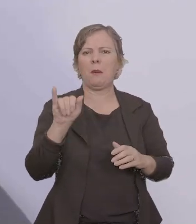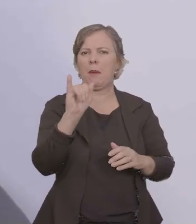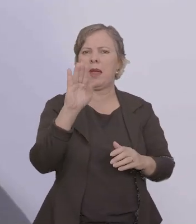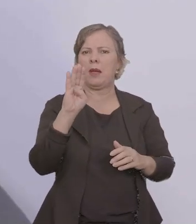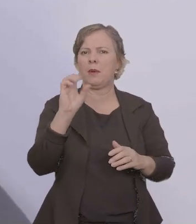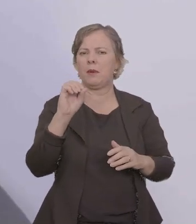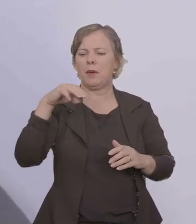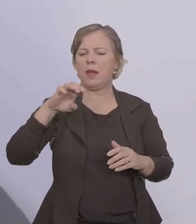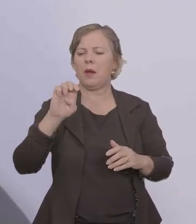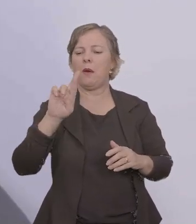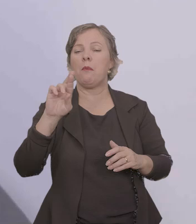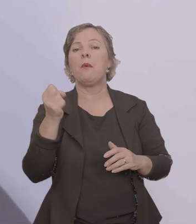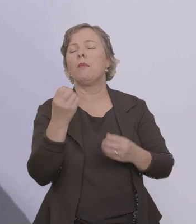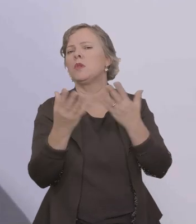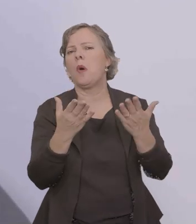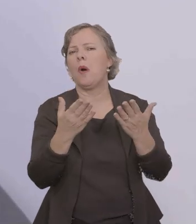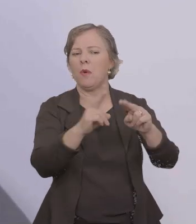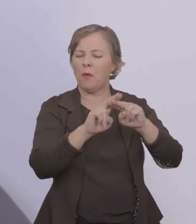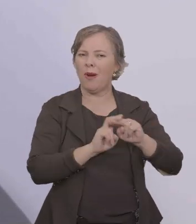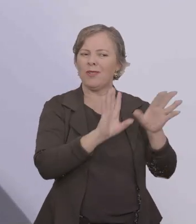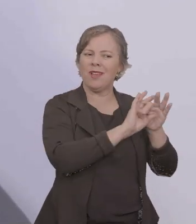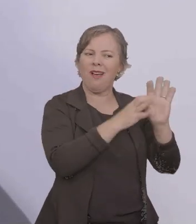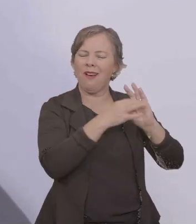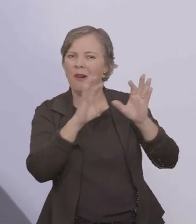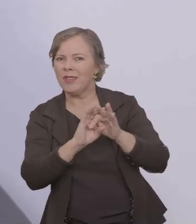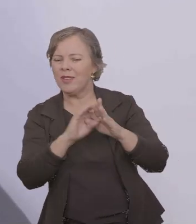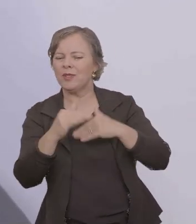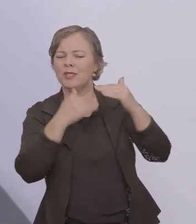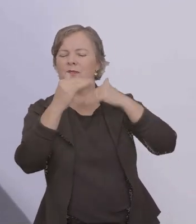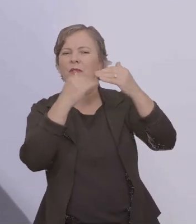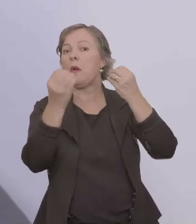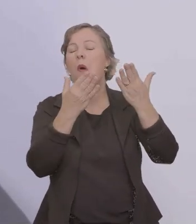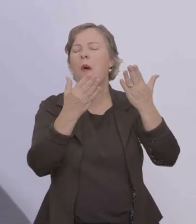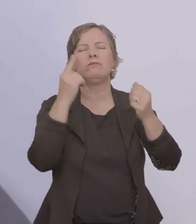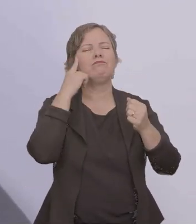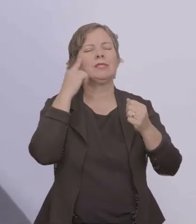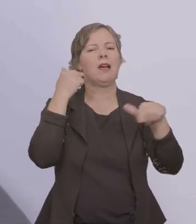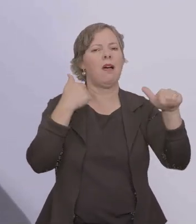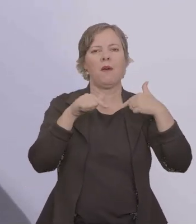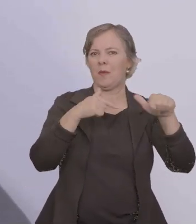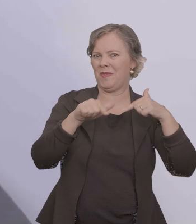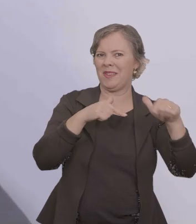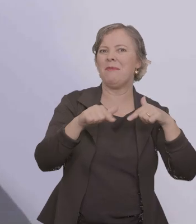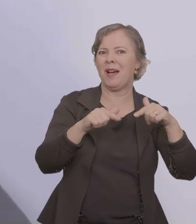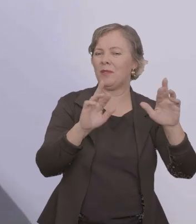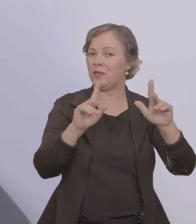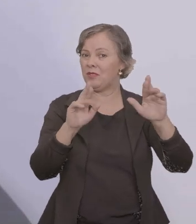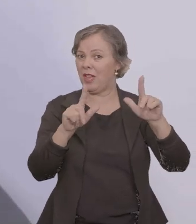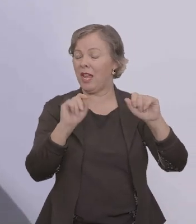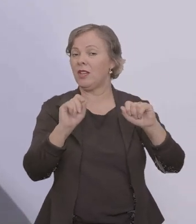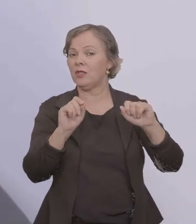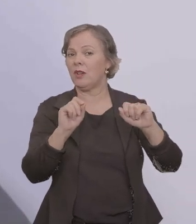Né? São pessoas que por conta de um contexto desenvolveram uma forma de tratar o trabalho, né? Diferente do que,